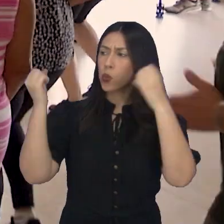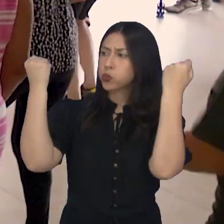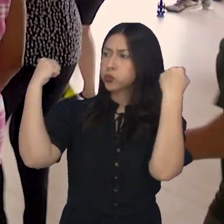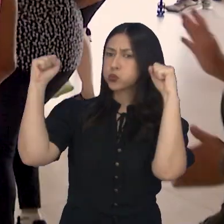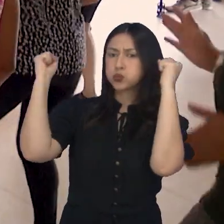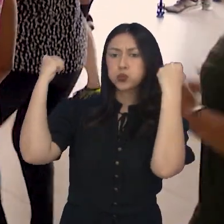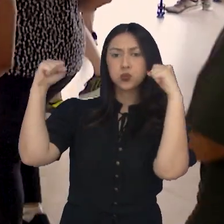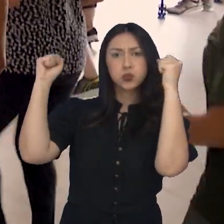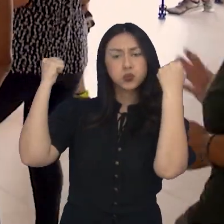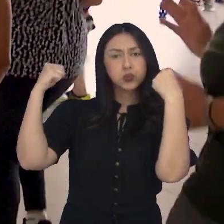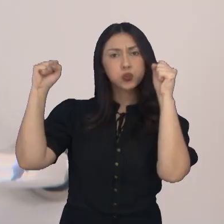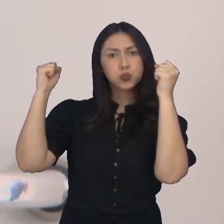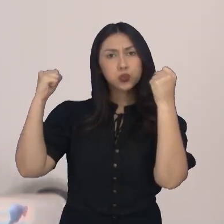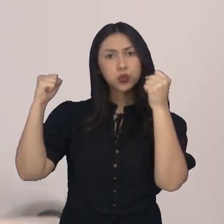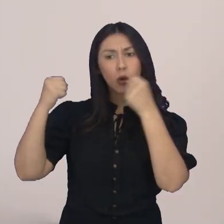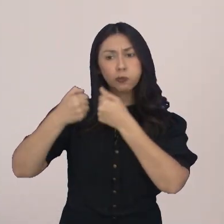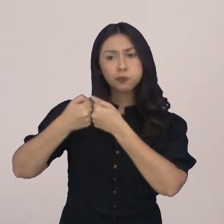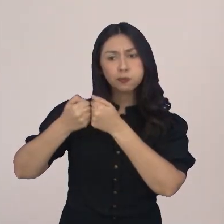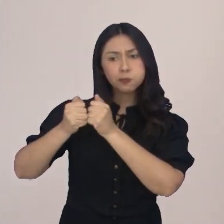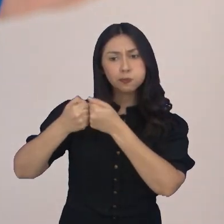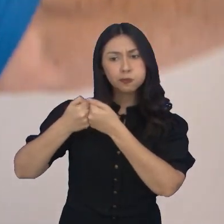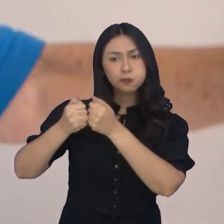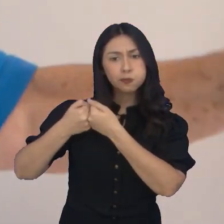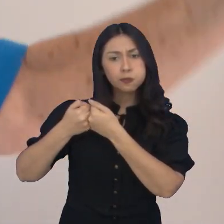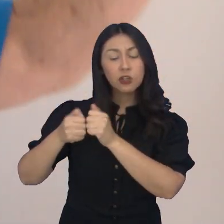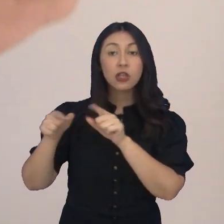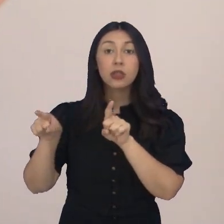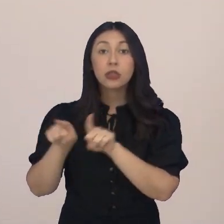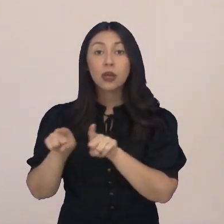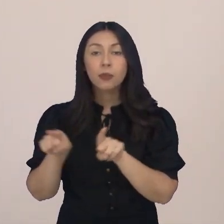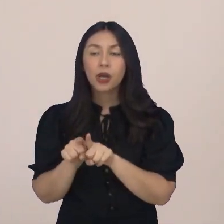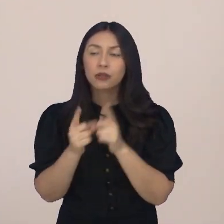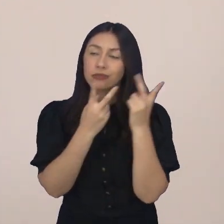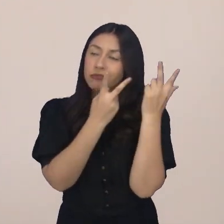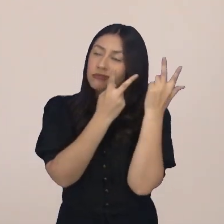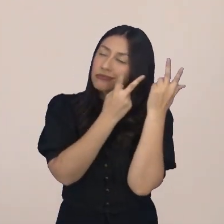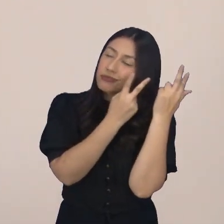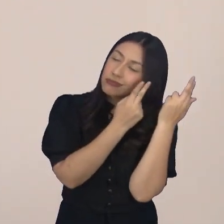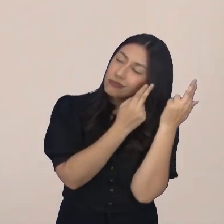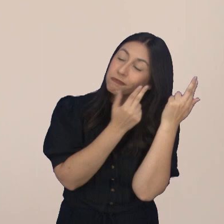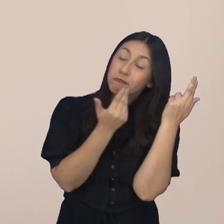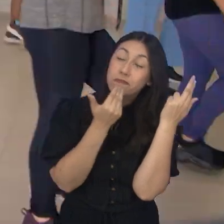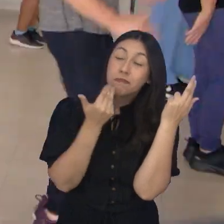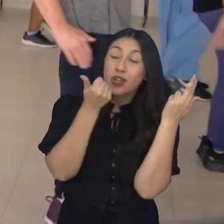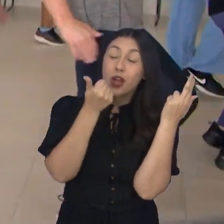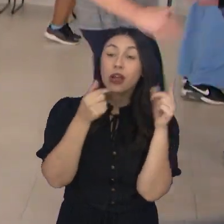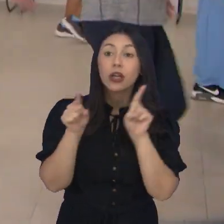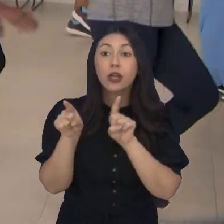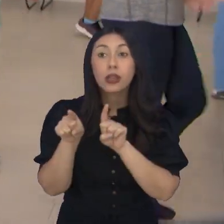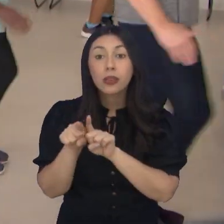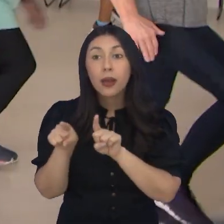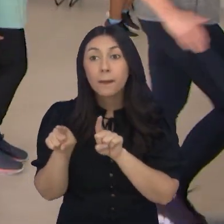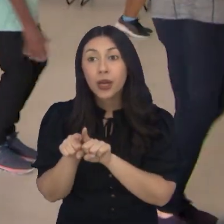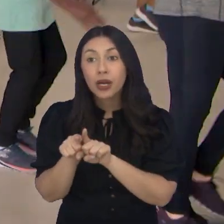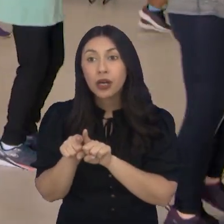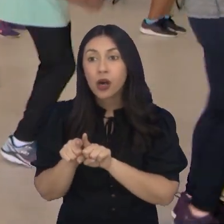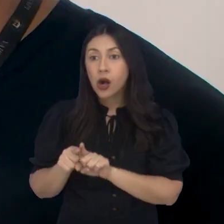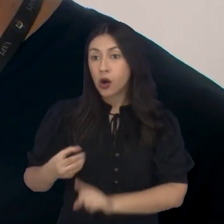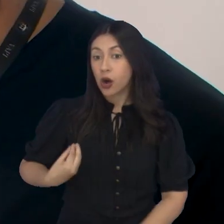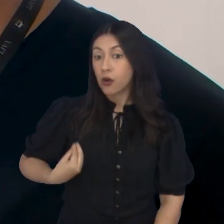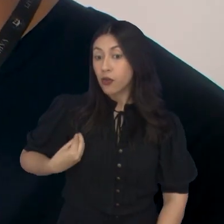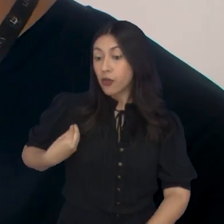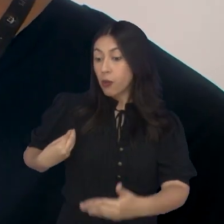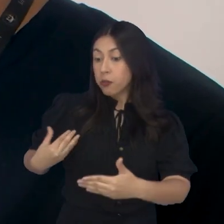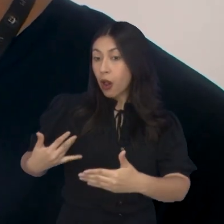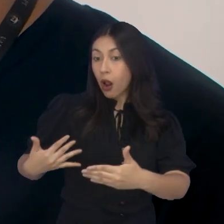do idoso, ele auxilia na parte da melhora do sono e até mesmo o combate da mortalidade por doenças crônicas,